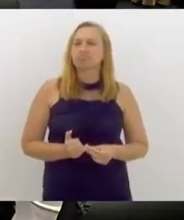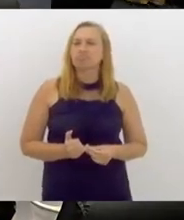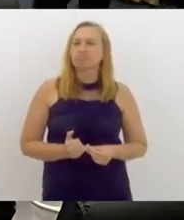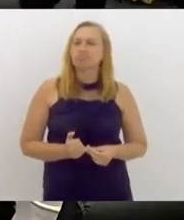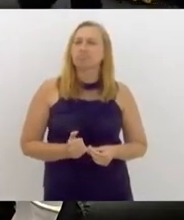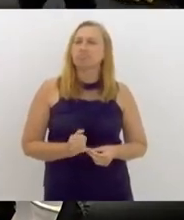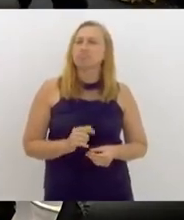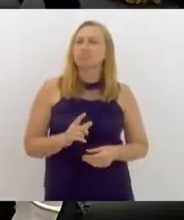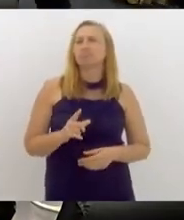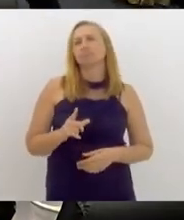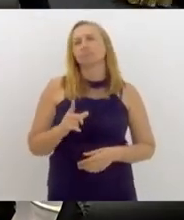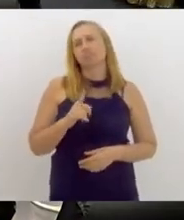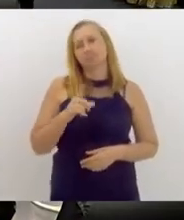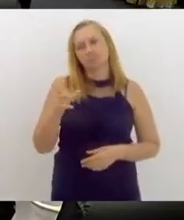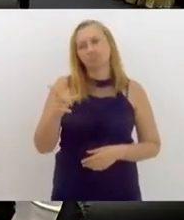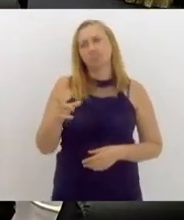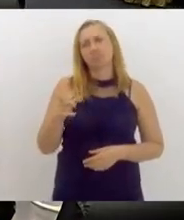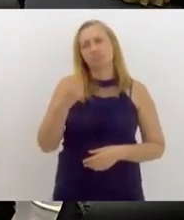Ligado aqui, Anderson, deve ser.